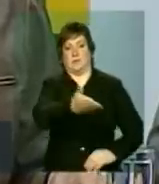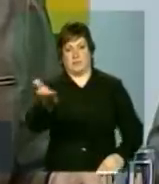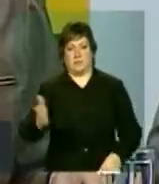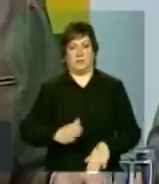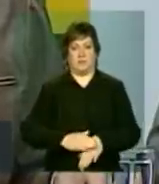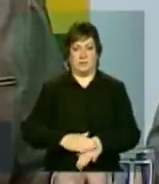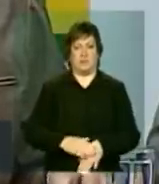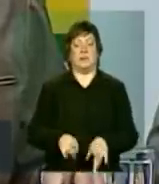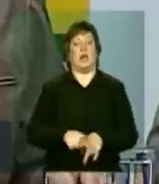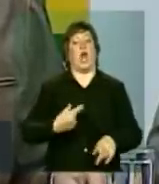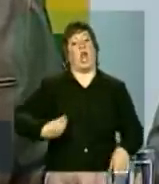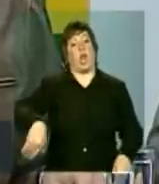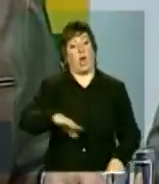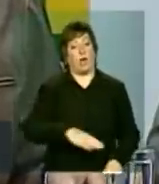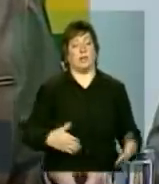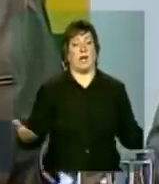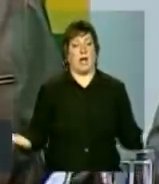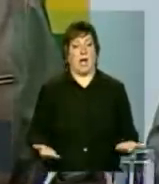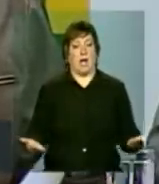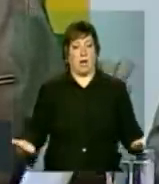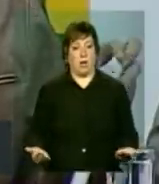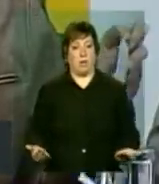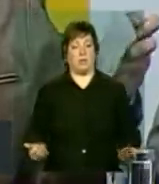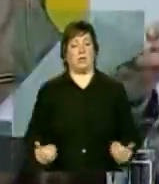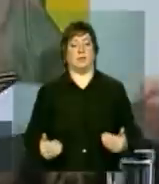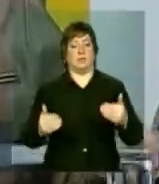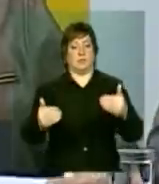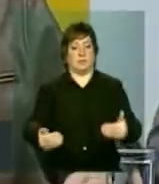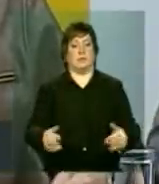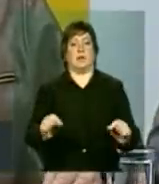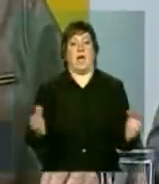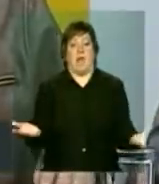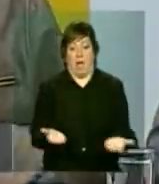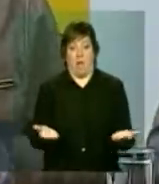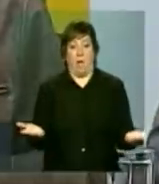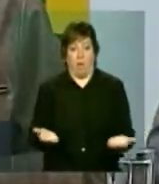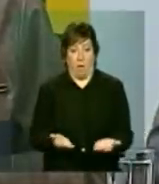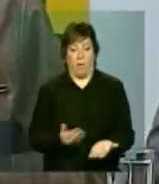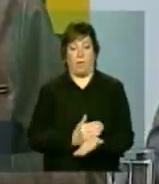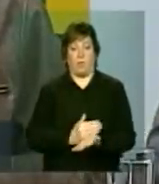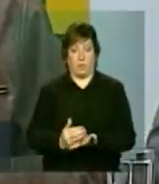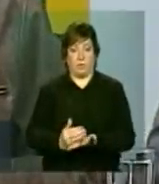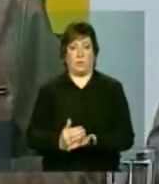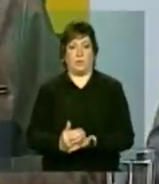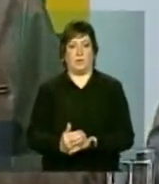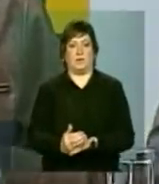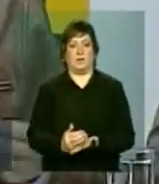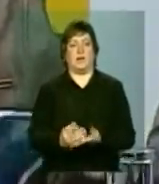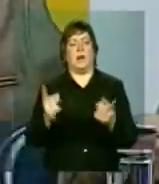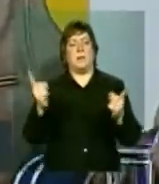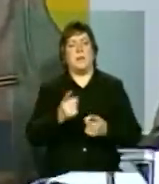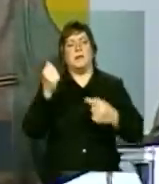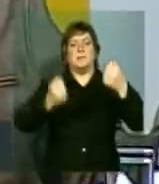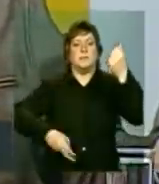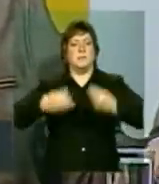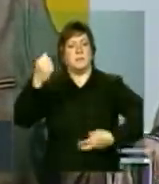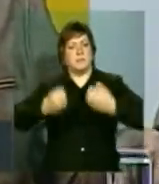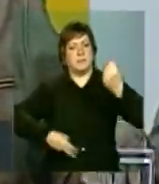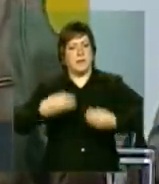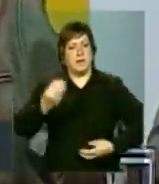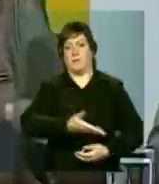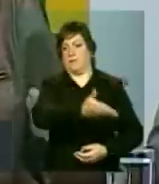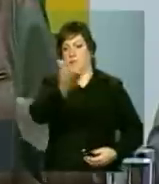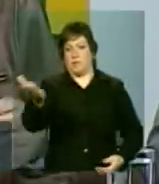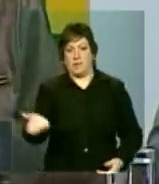nós vamos passar portanto agora a Uma Breve apresentação para os